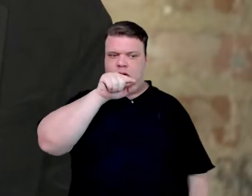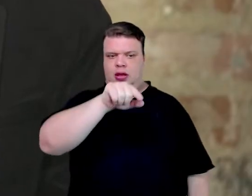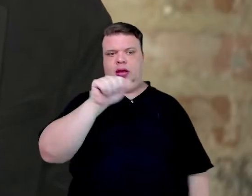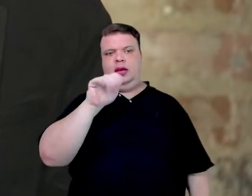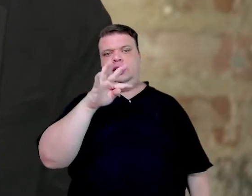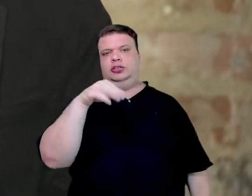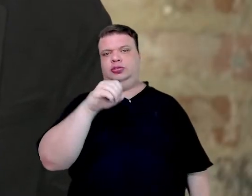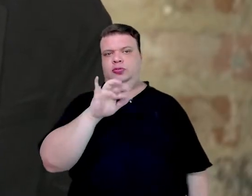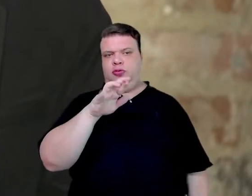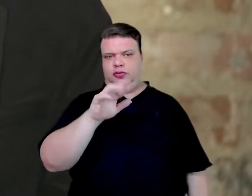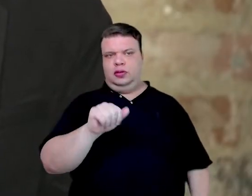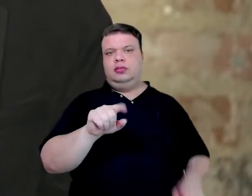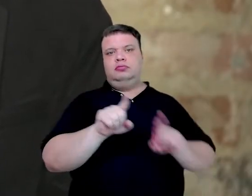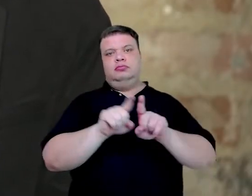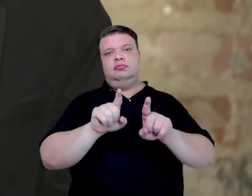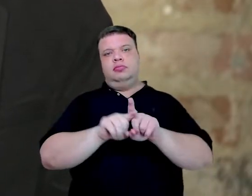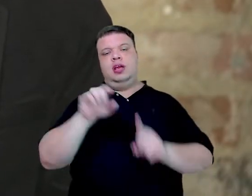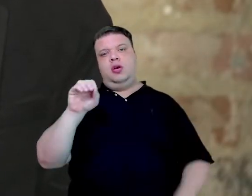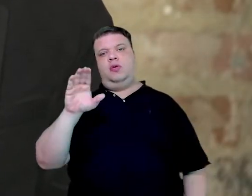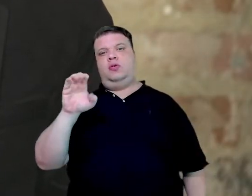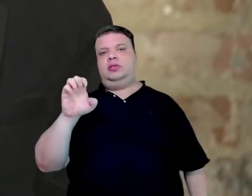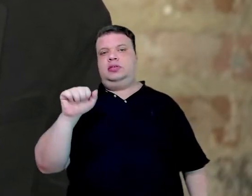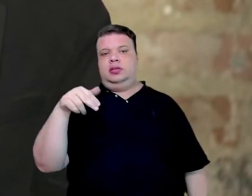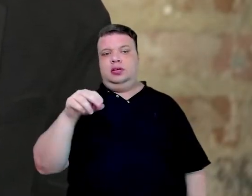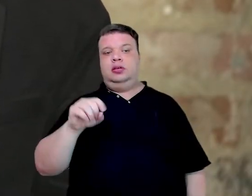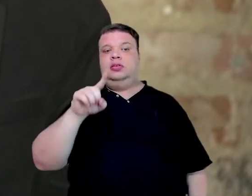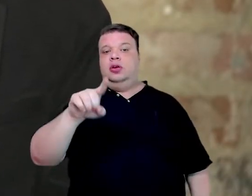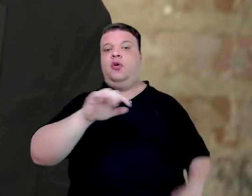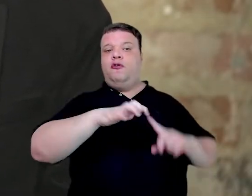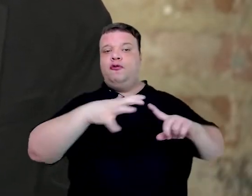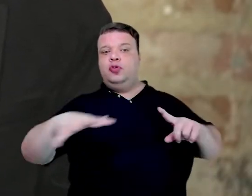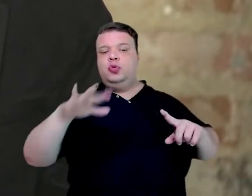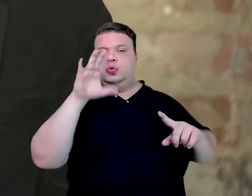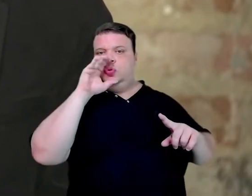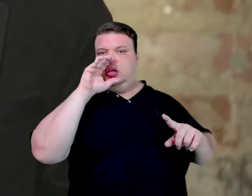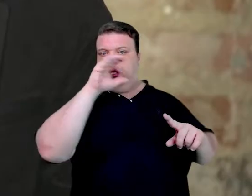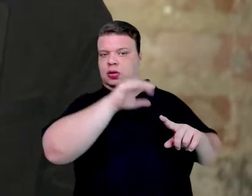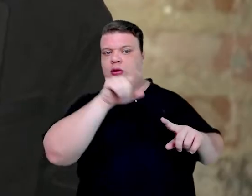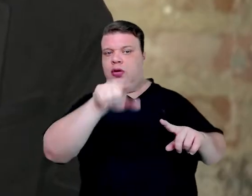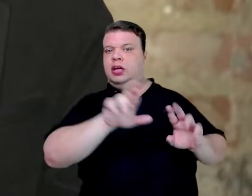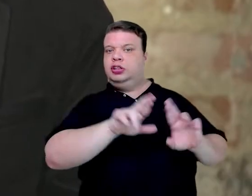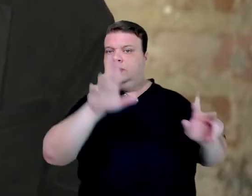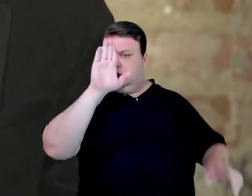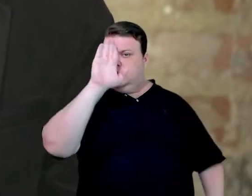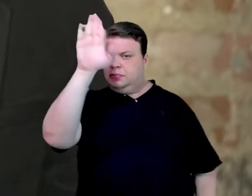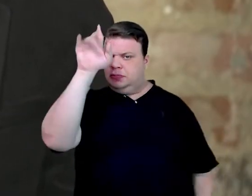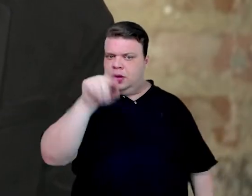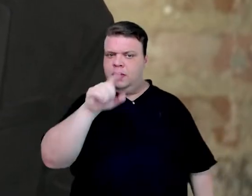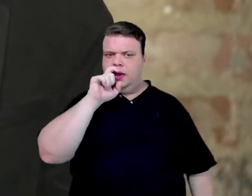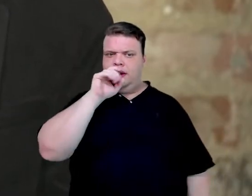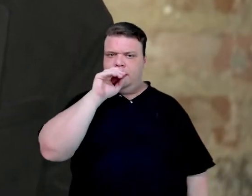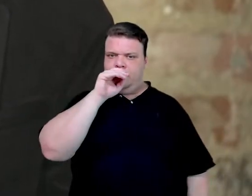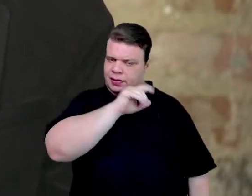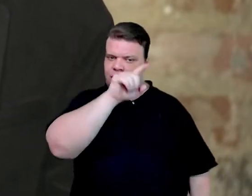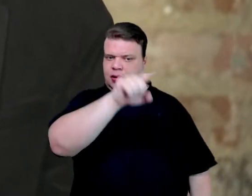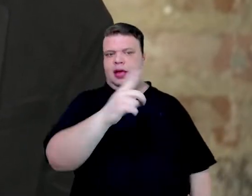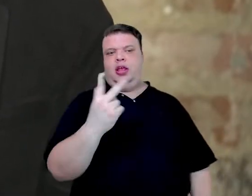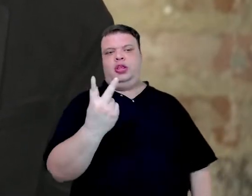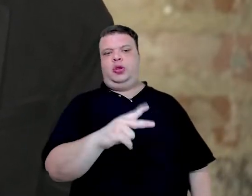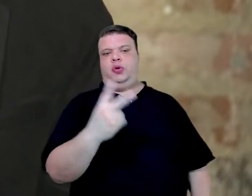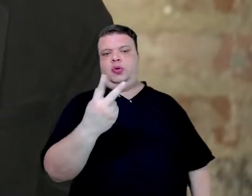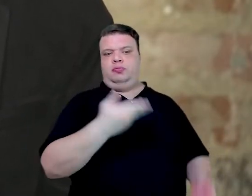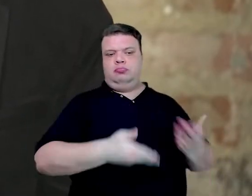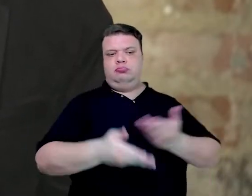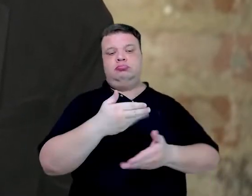como é que se dá os fluxos de calor entre a atmosfera e o oceano. Então, o fluxo de calor ele é controlado principalmente pela diferença